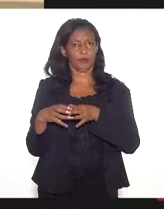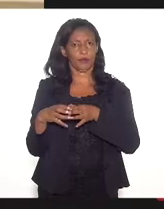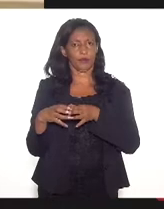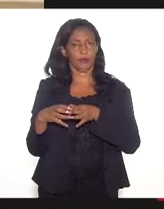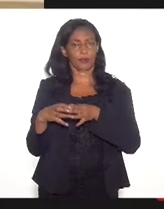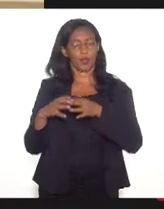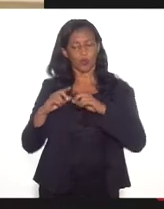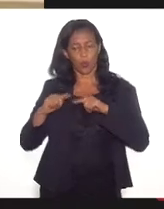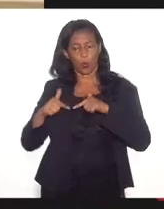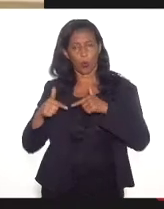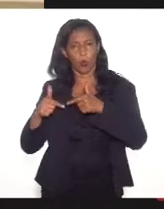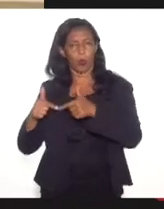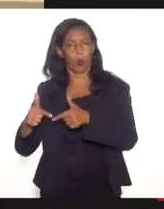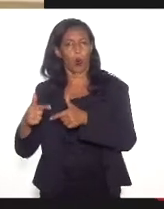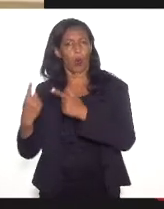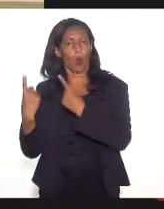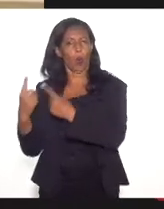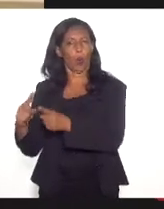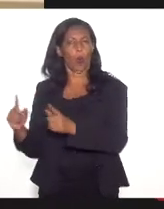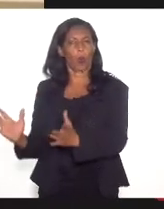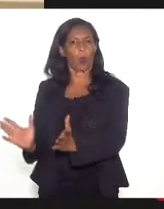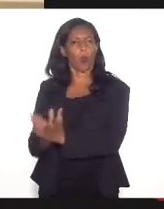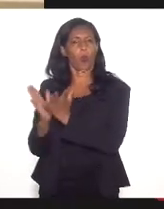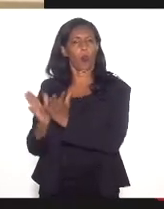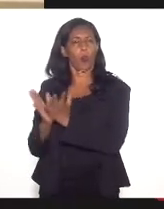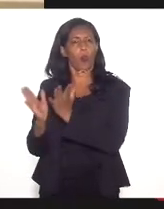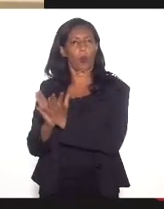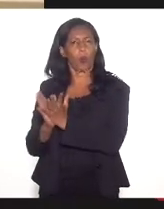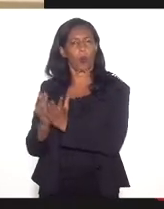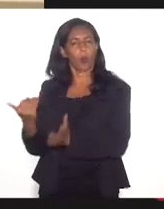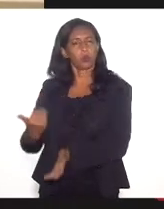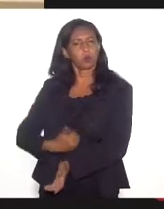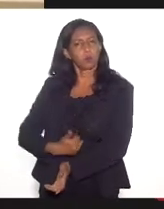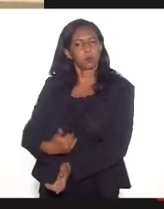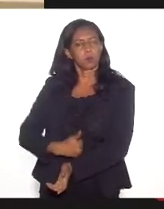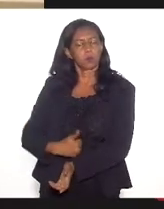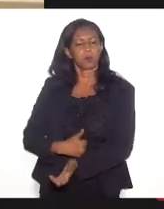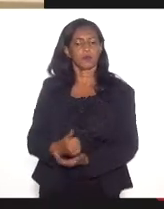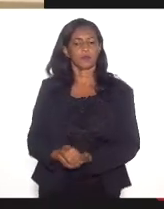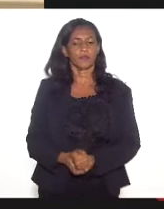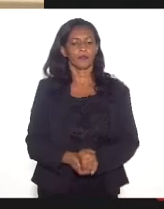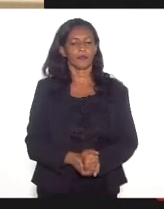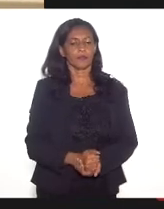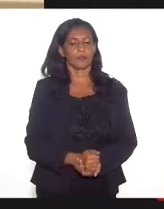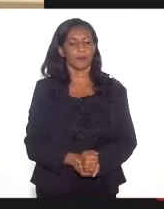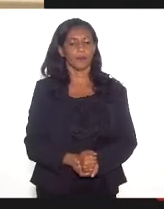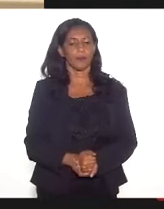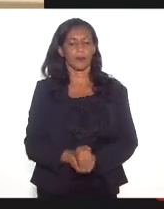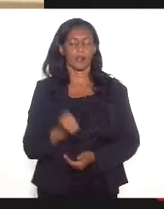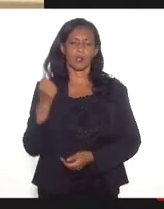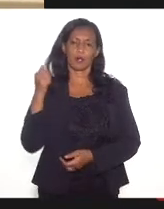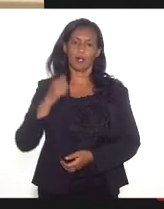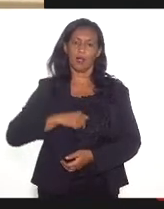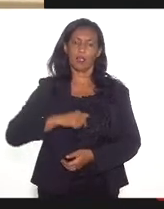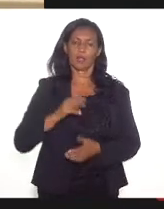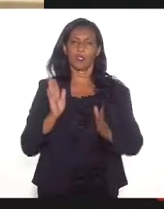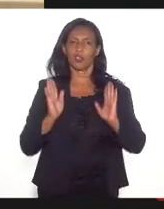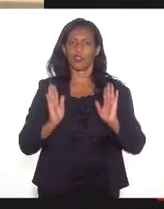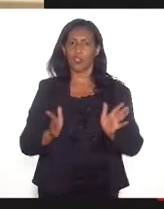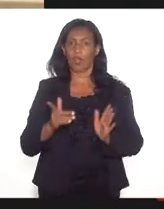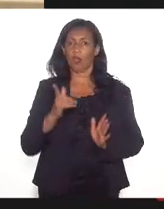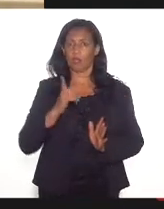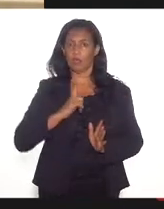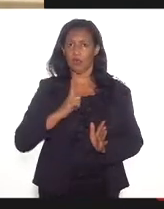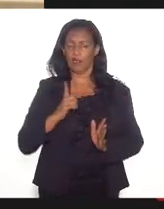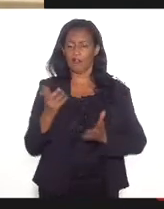Enfrentamento à Pobreza, Enfrentamento à Miseria Extrema à Pobreza e aqui já teve a